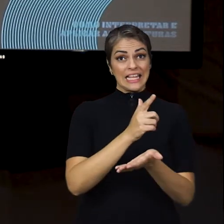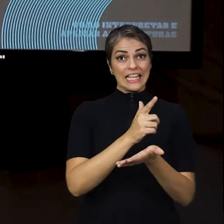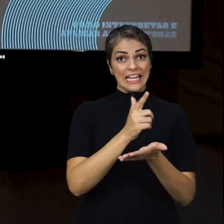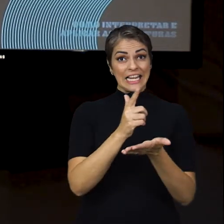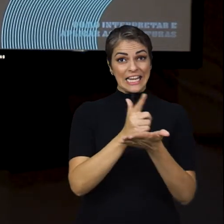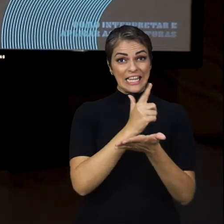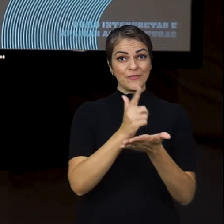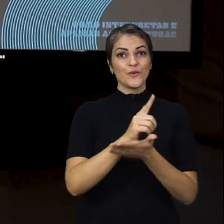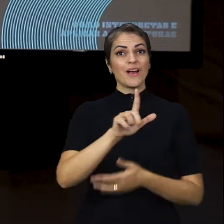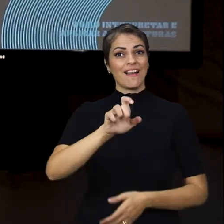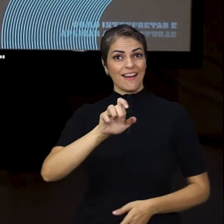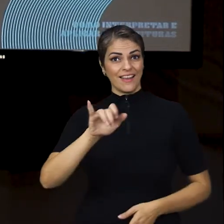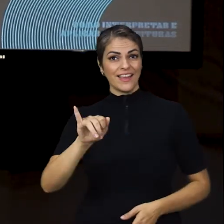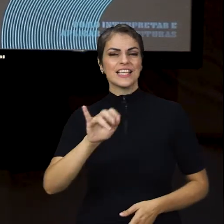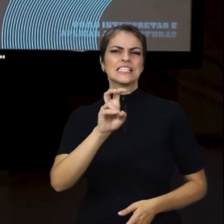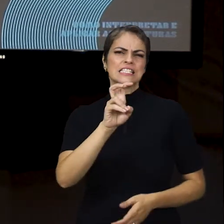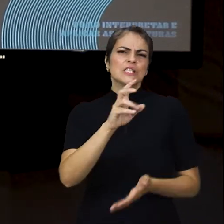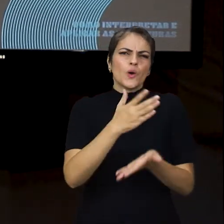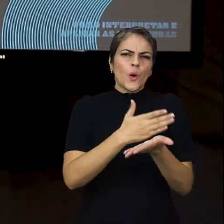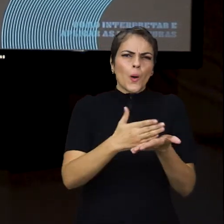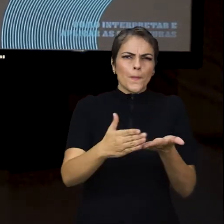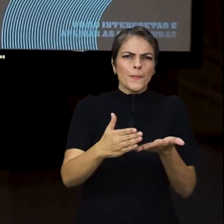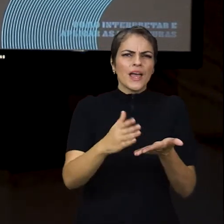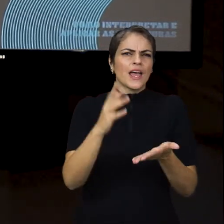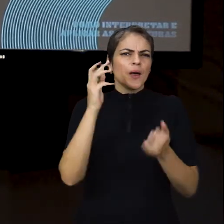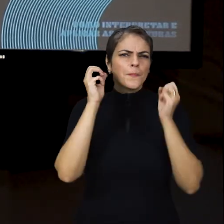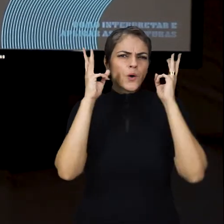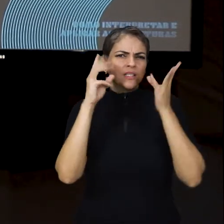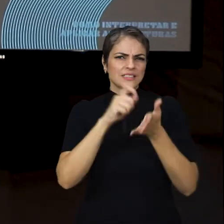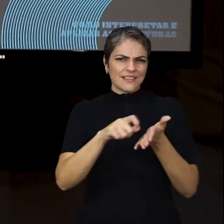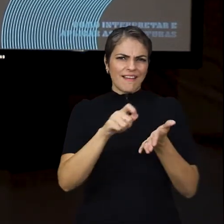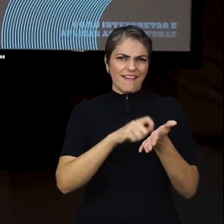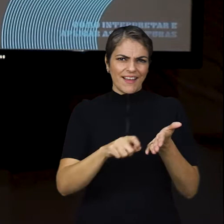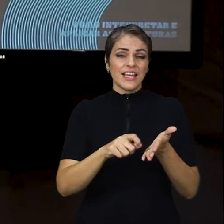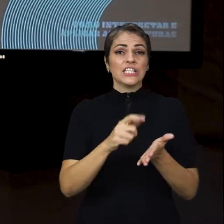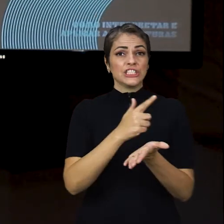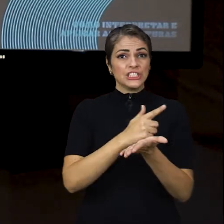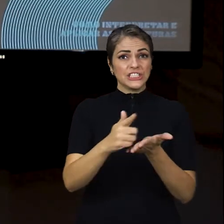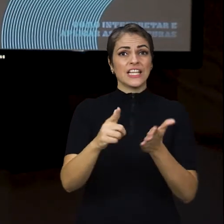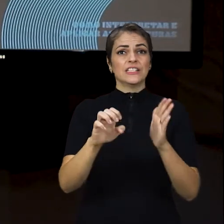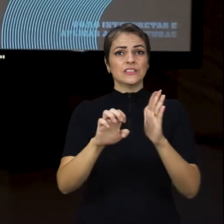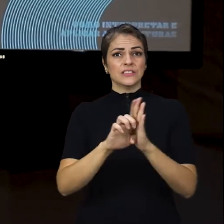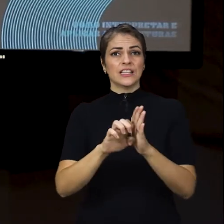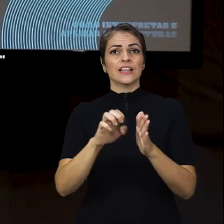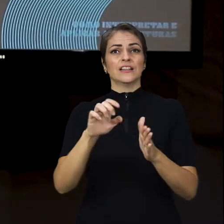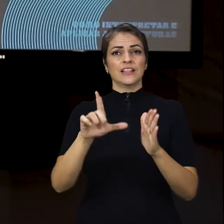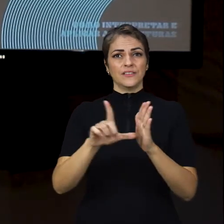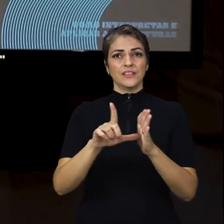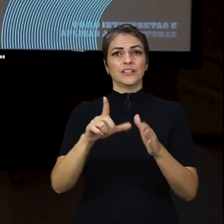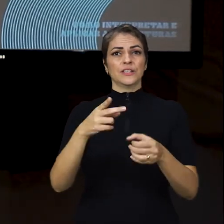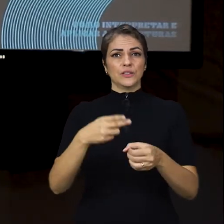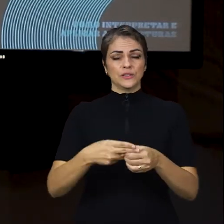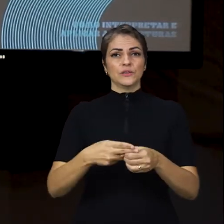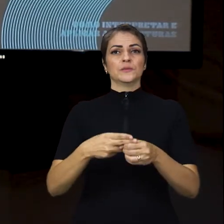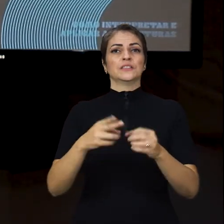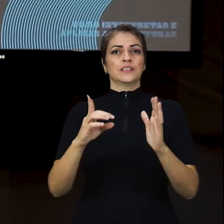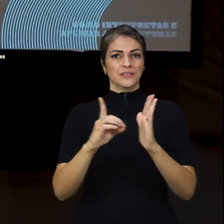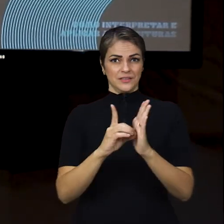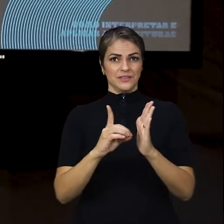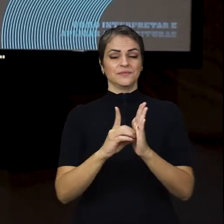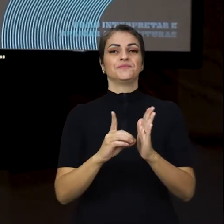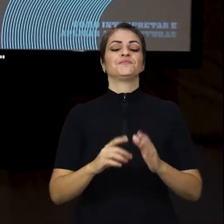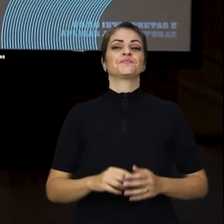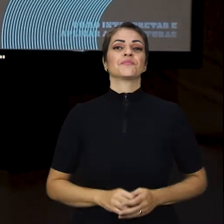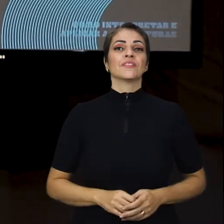5 primeiros livros, ou conhecidos também como Pentateuco, os livros de Moisés, Gênesis, Êxodo, Levítico, Números e Deuteronômio.